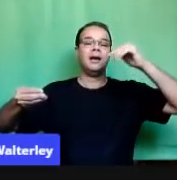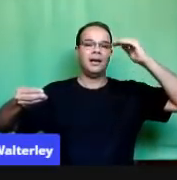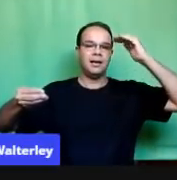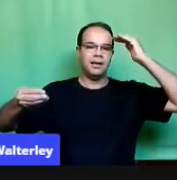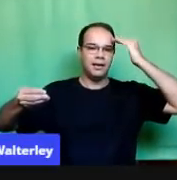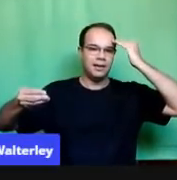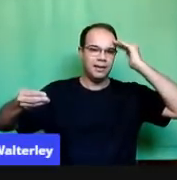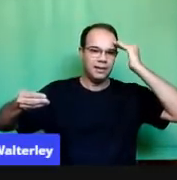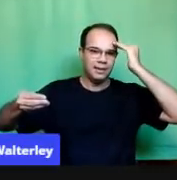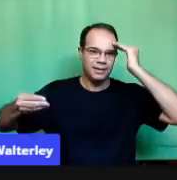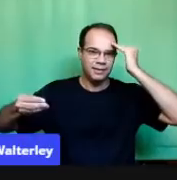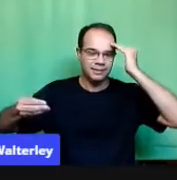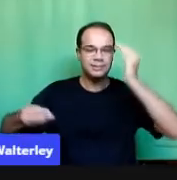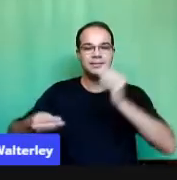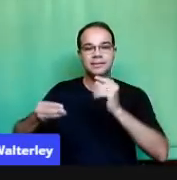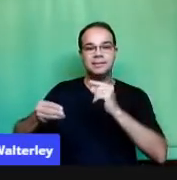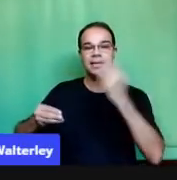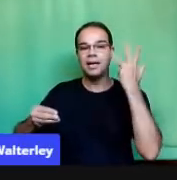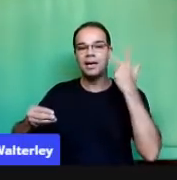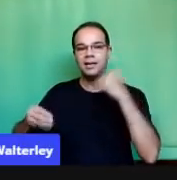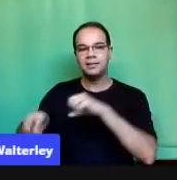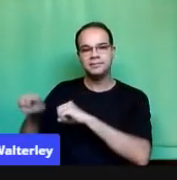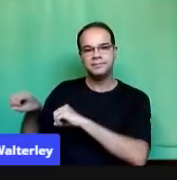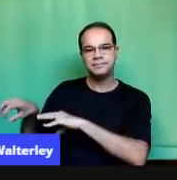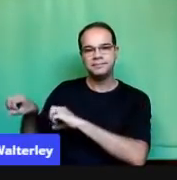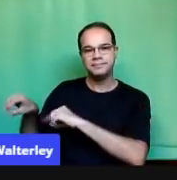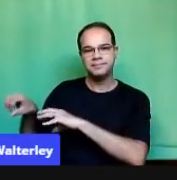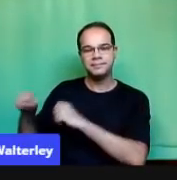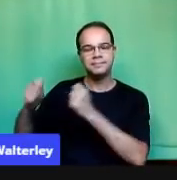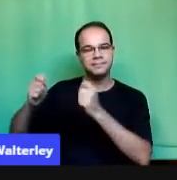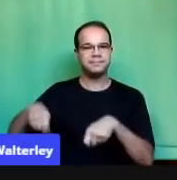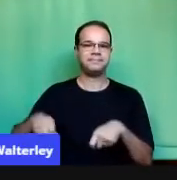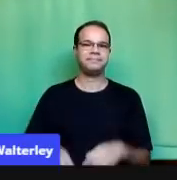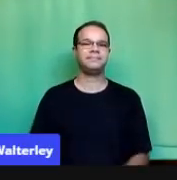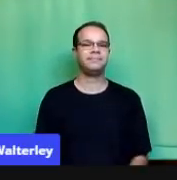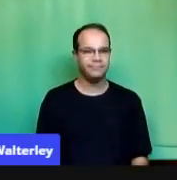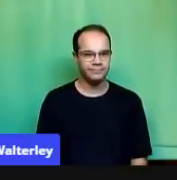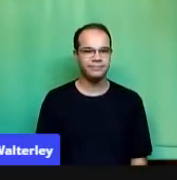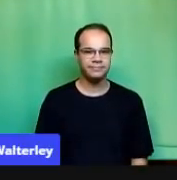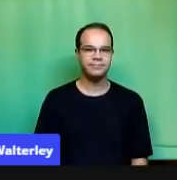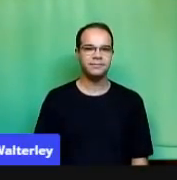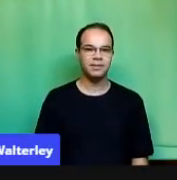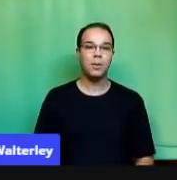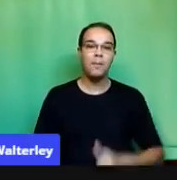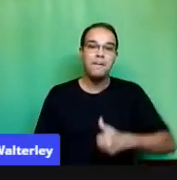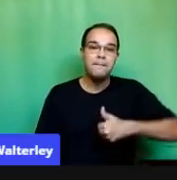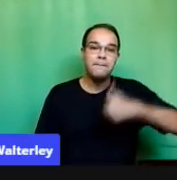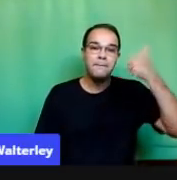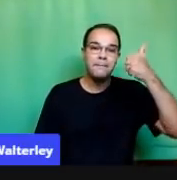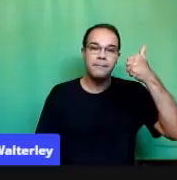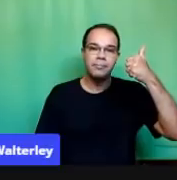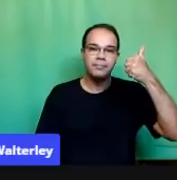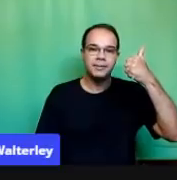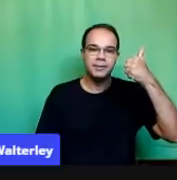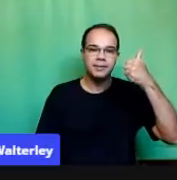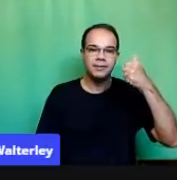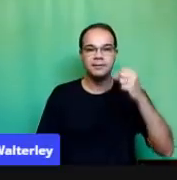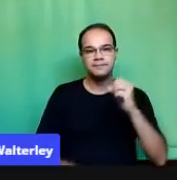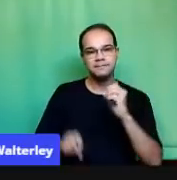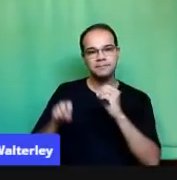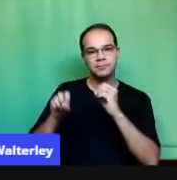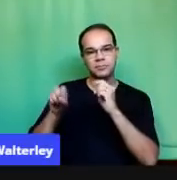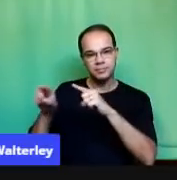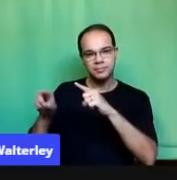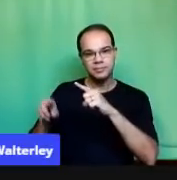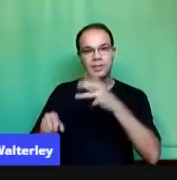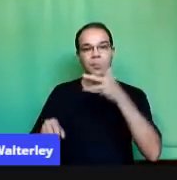não utilizaríamos em sala de aula, ela aparece por conta disso, por conta que